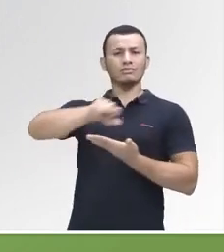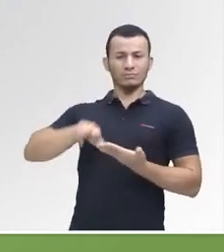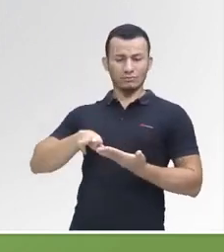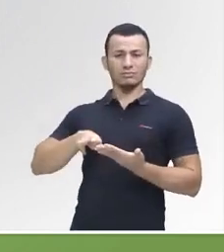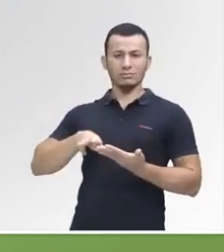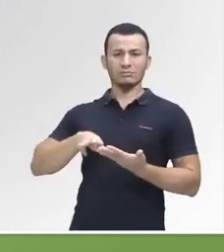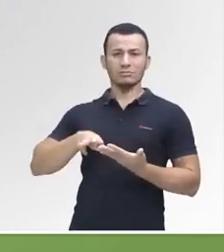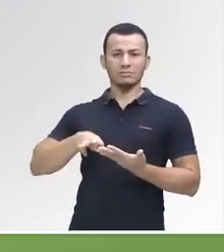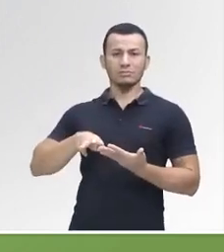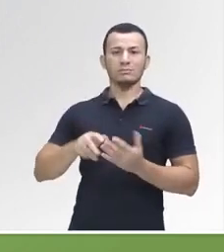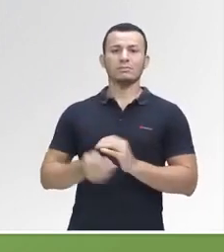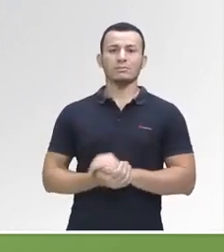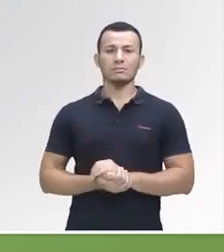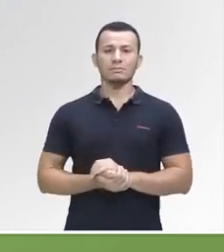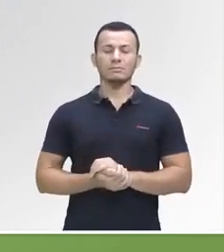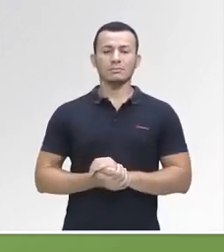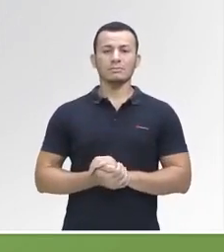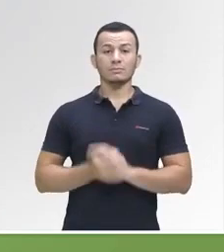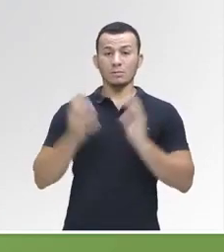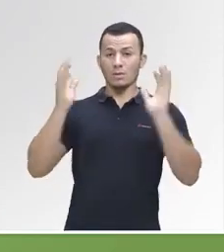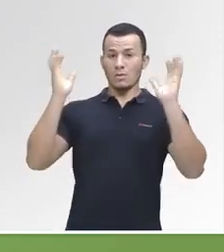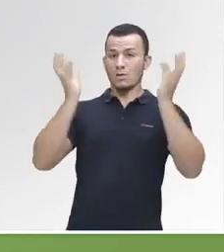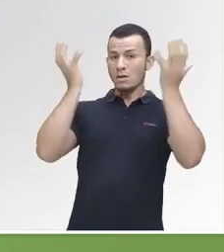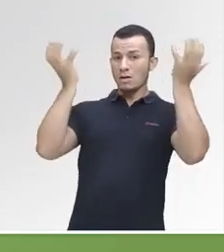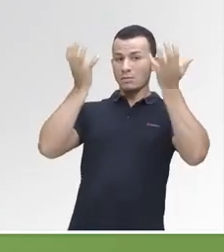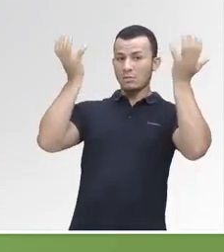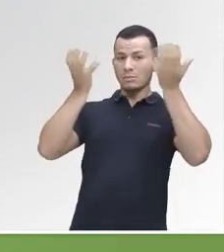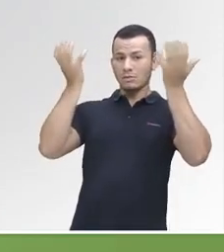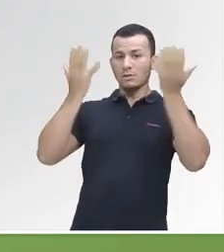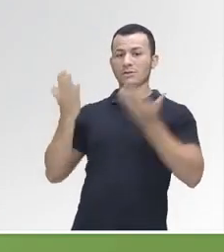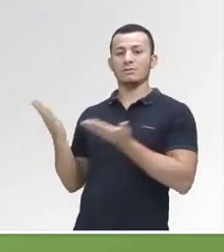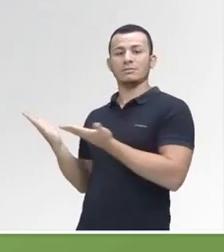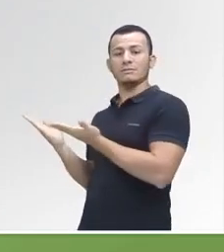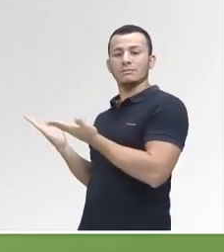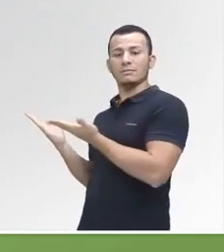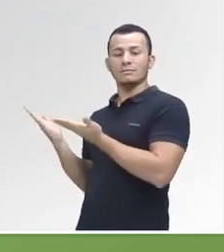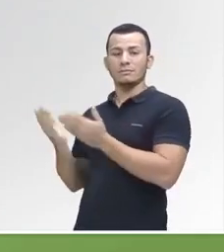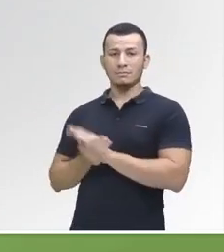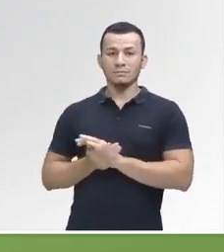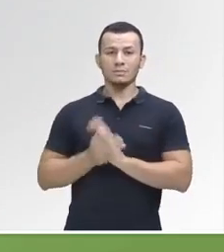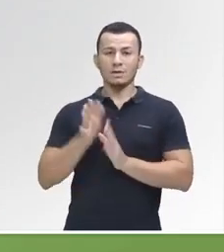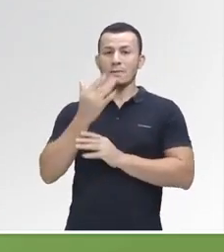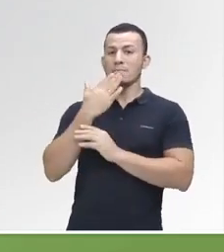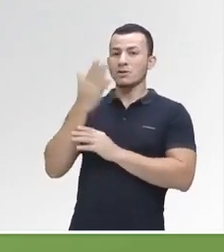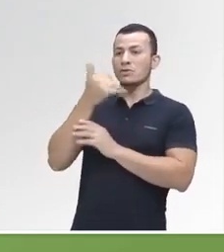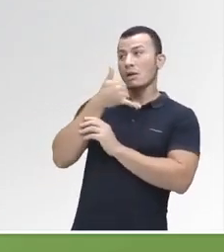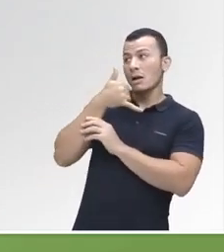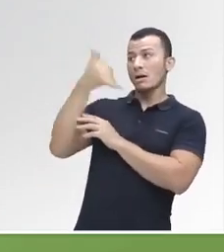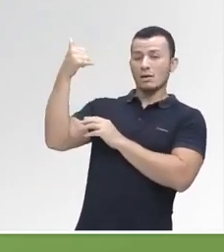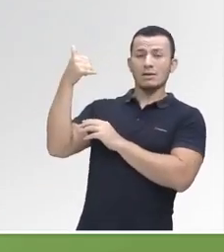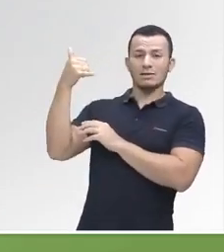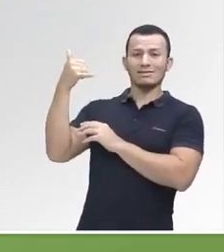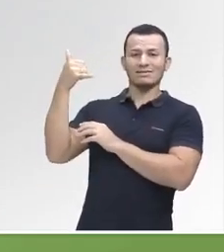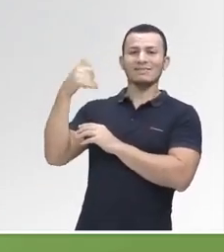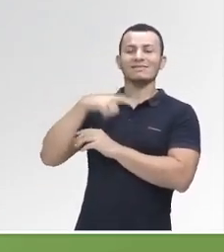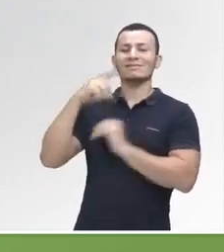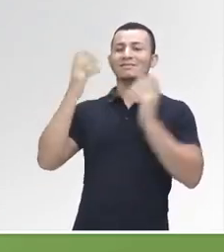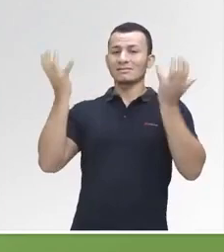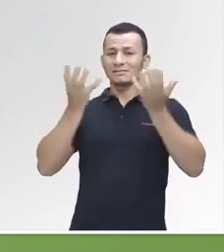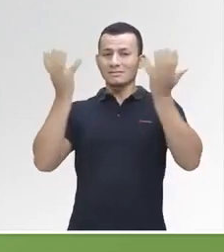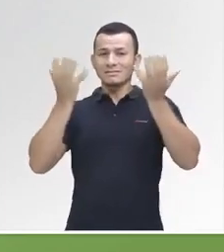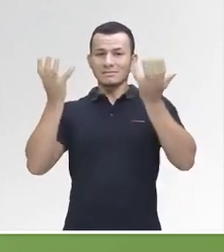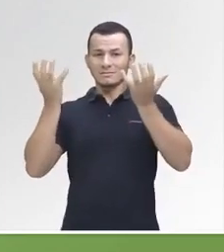Olhem só aqui a ambulância. Logo que você solicita o serviço de emergência, você tem aí o atendimento